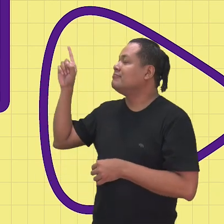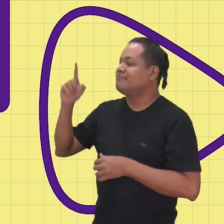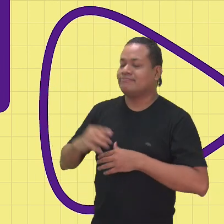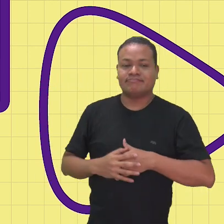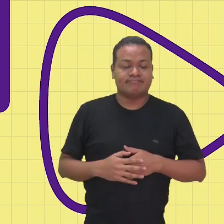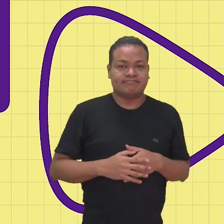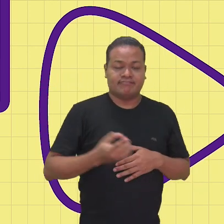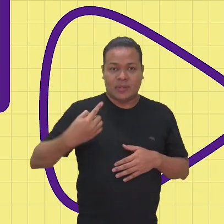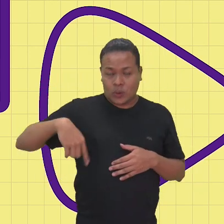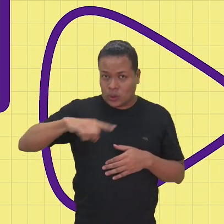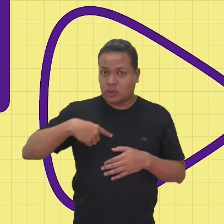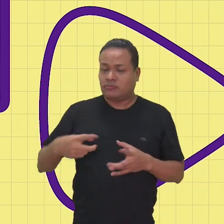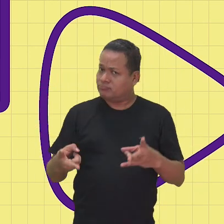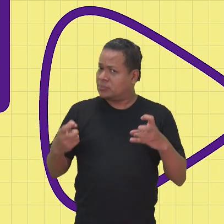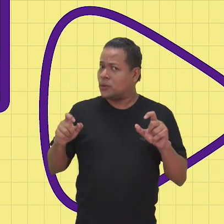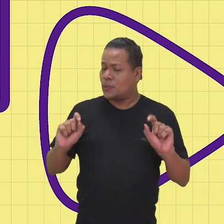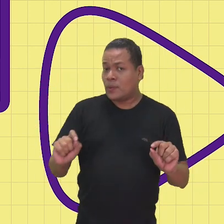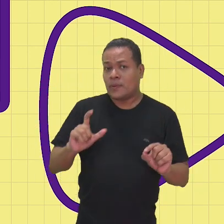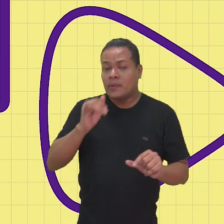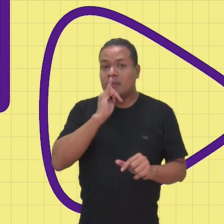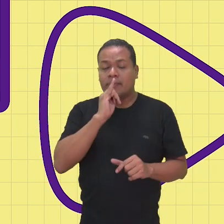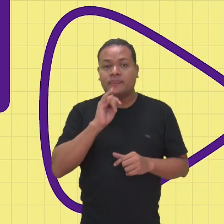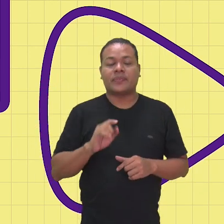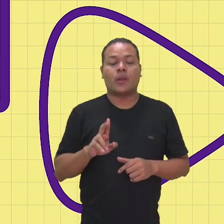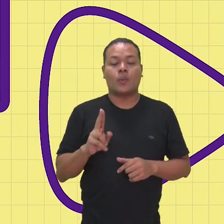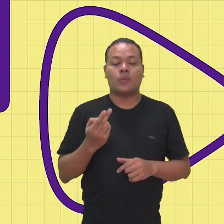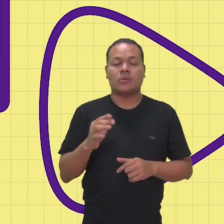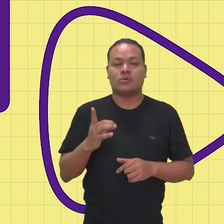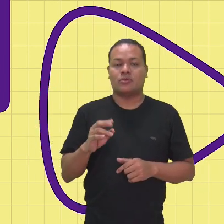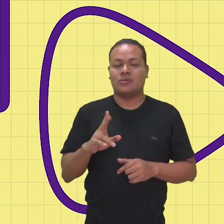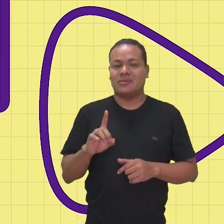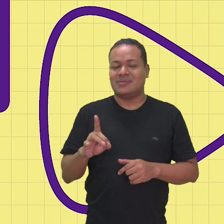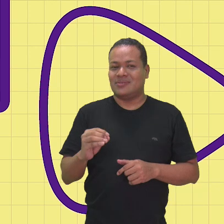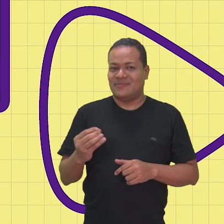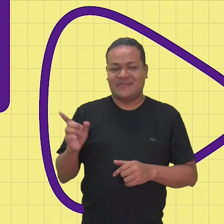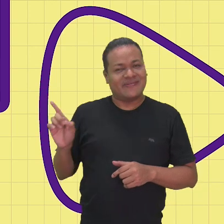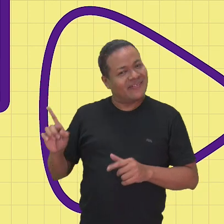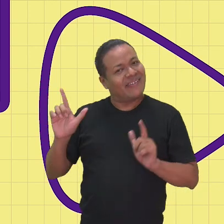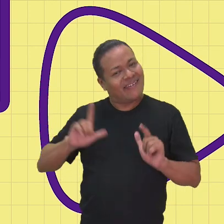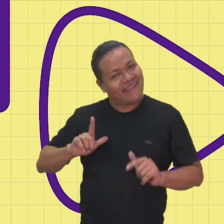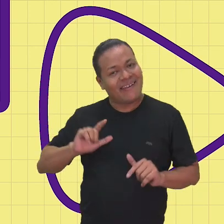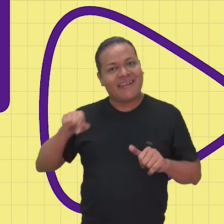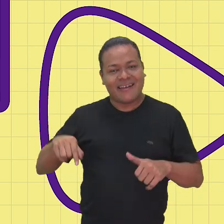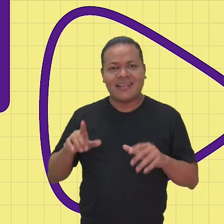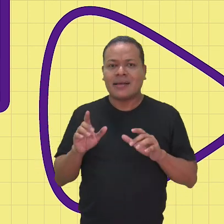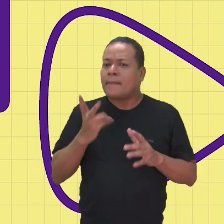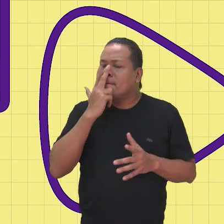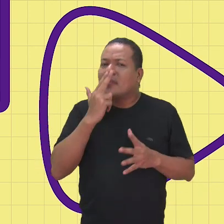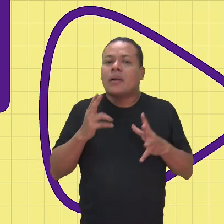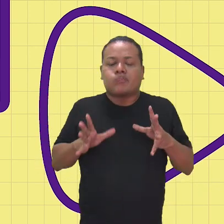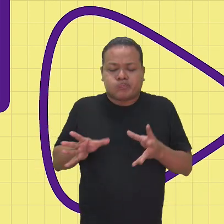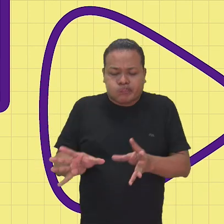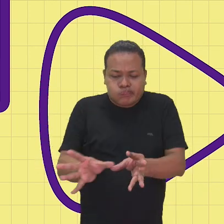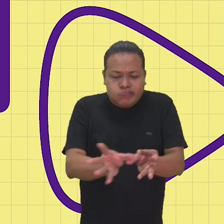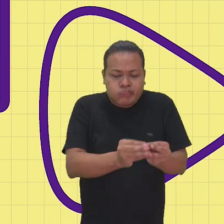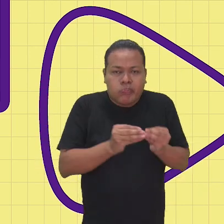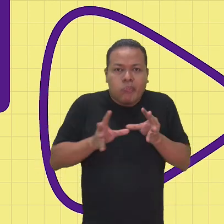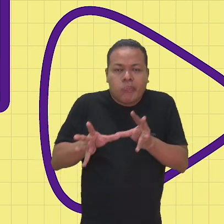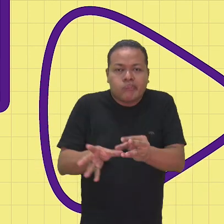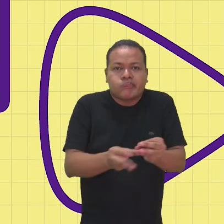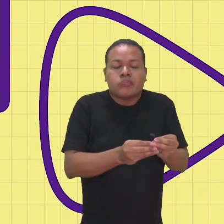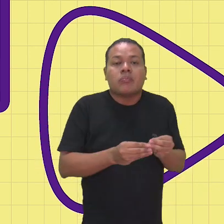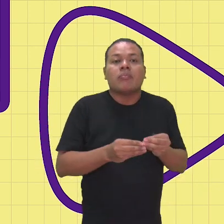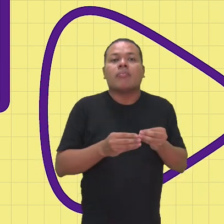gente for ver essa substância, que é o hidróxido de alumínio, pessoal, essa substância ela é pouco solúvel. Então, ela vai começar